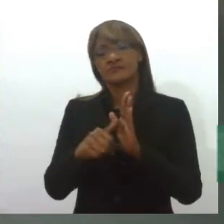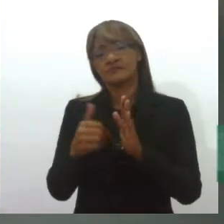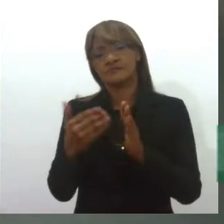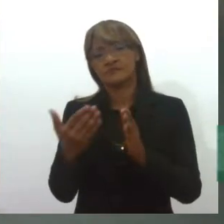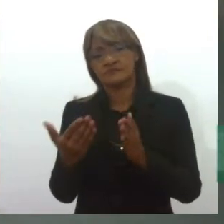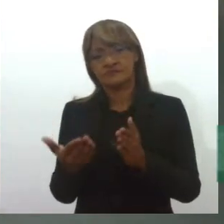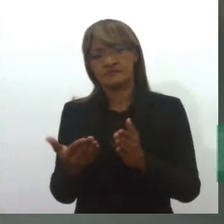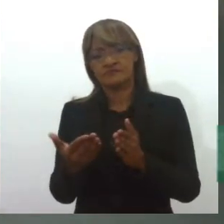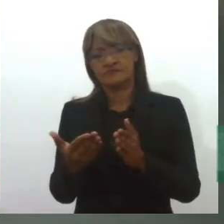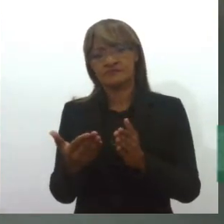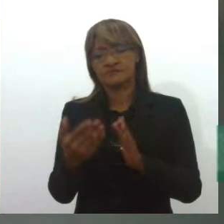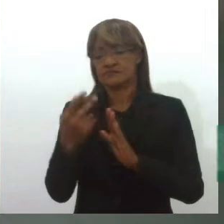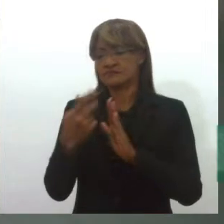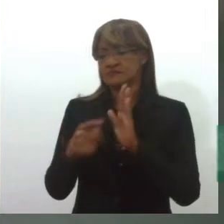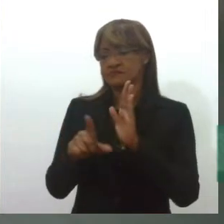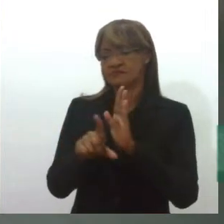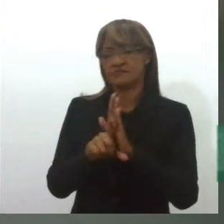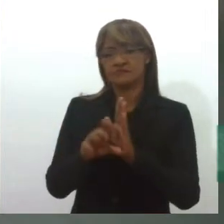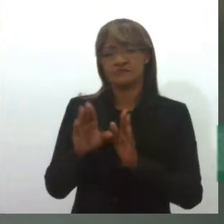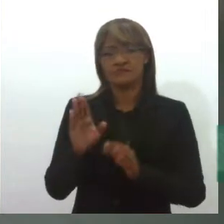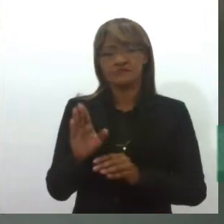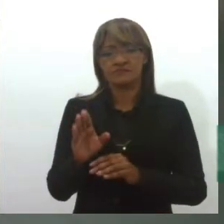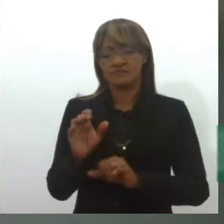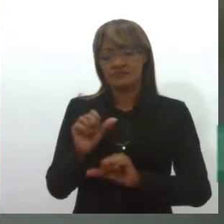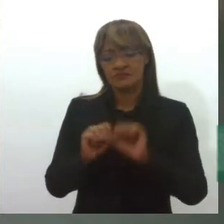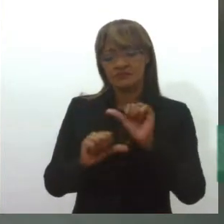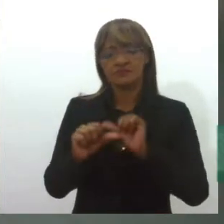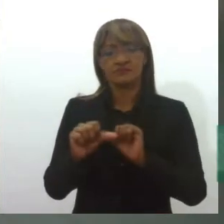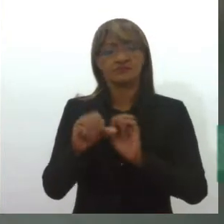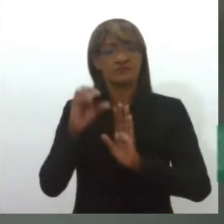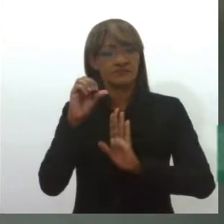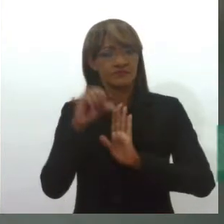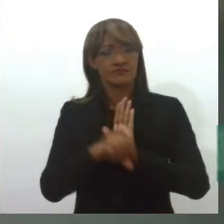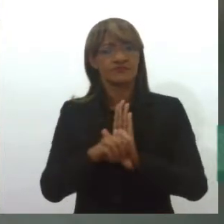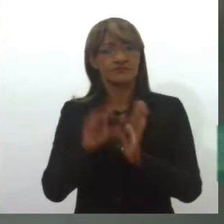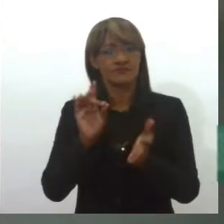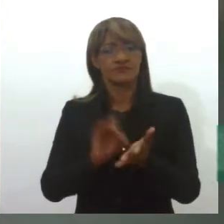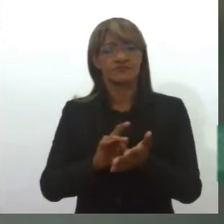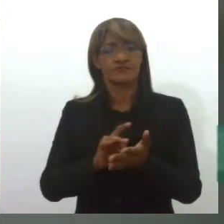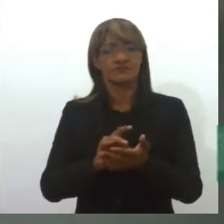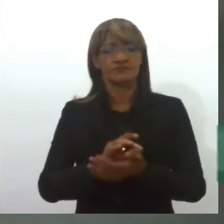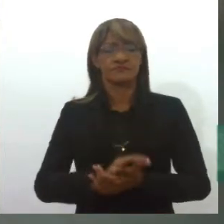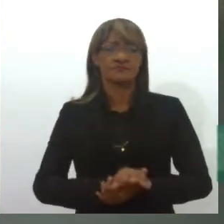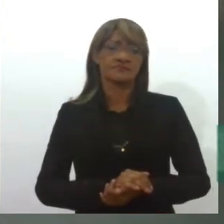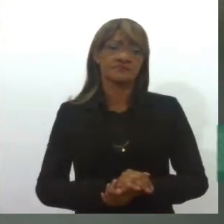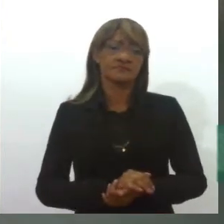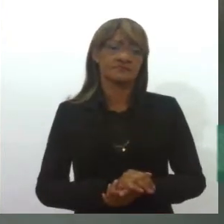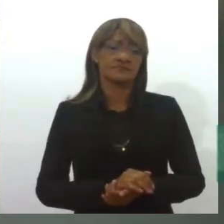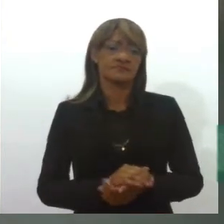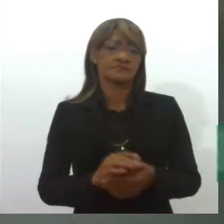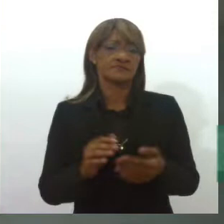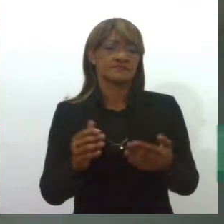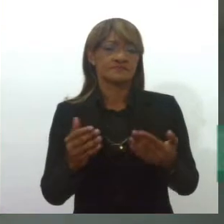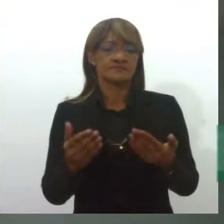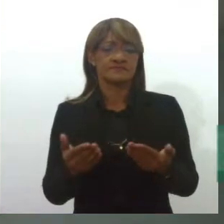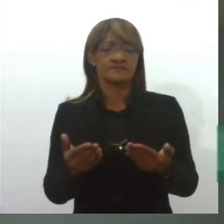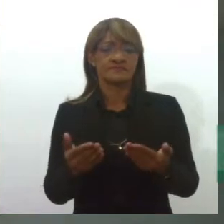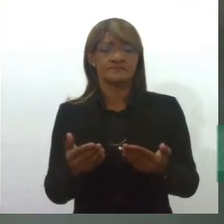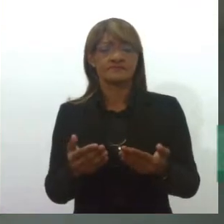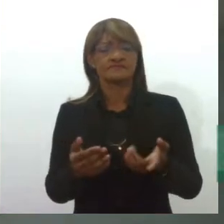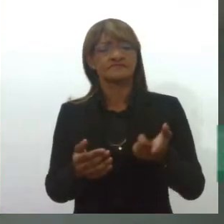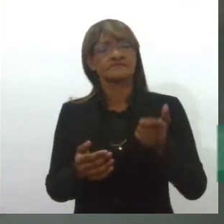desse projeto de lei aí transformar em crime hediondo? Veja, a hediondez,